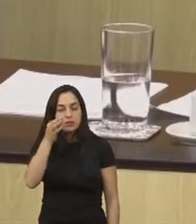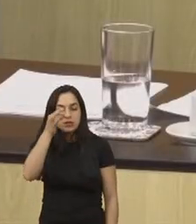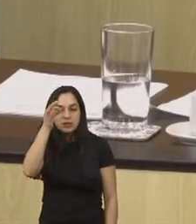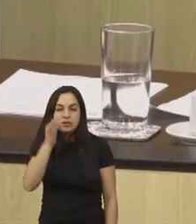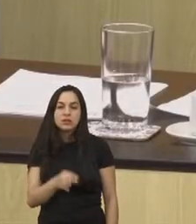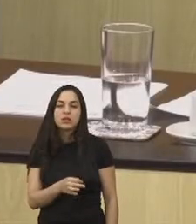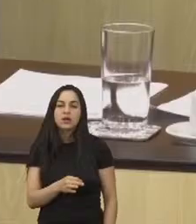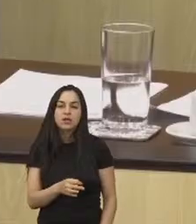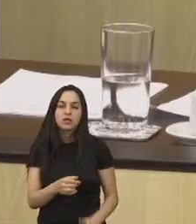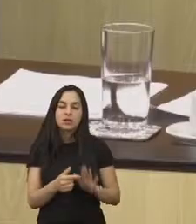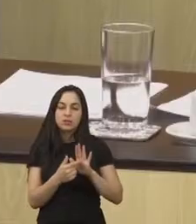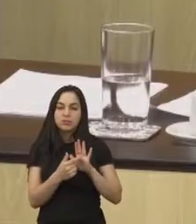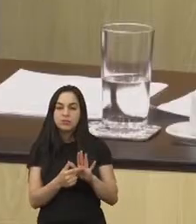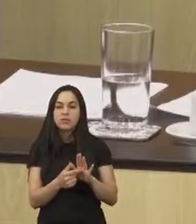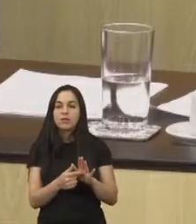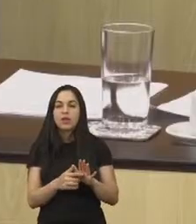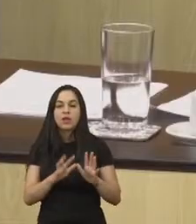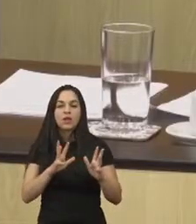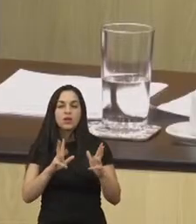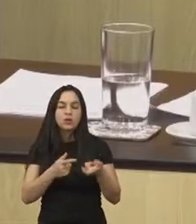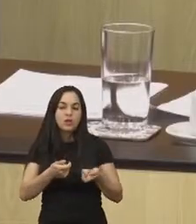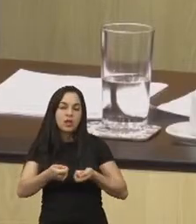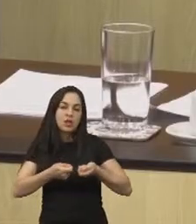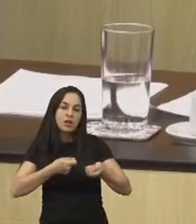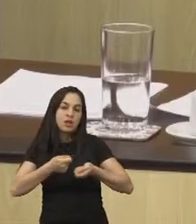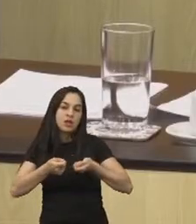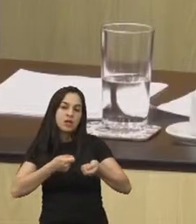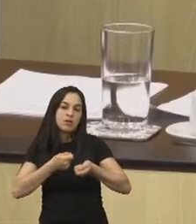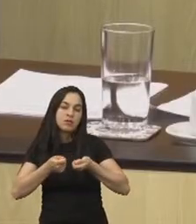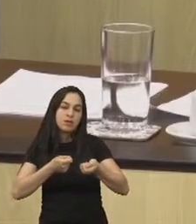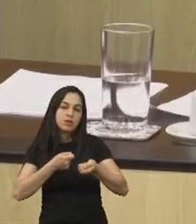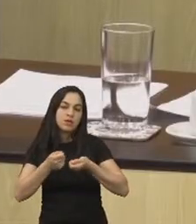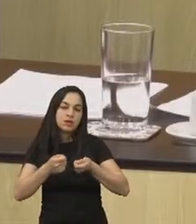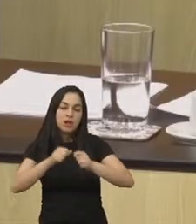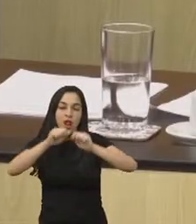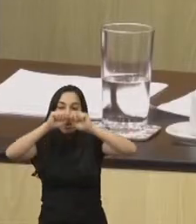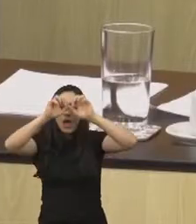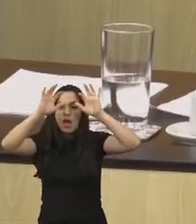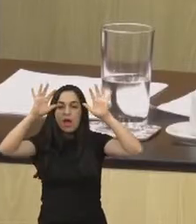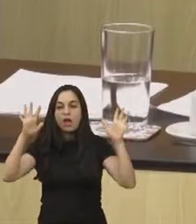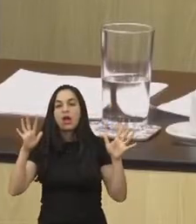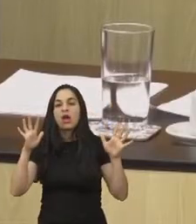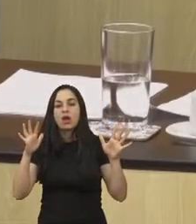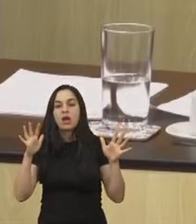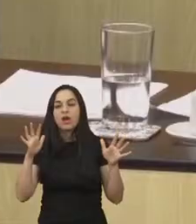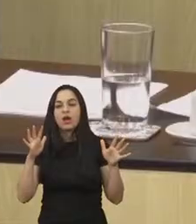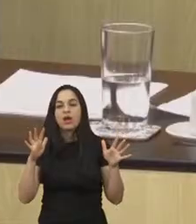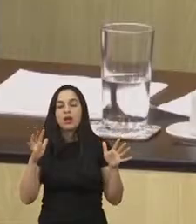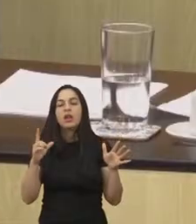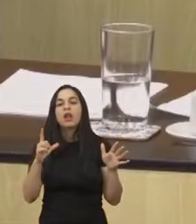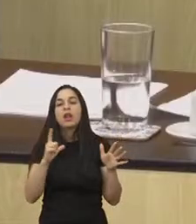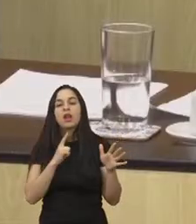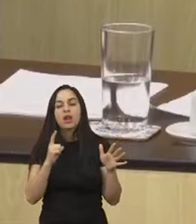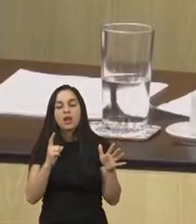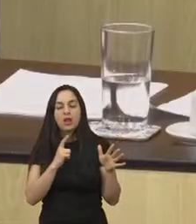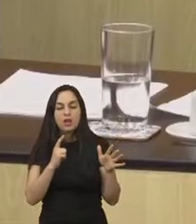procedimentos administrativos sejam realizados de forma transparente no estrito interesse